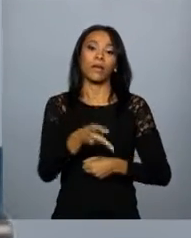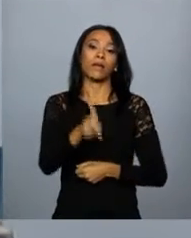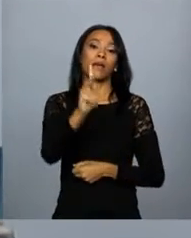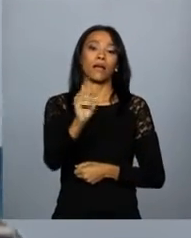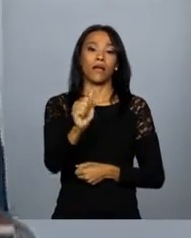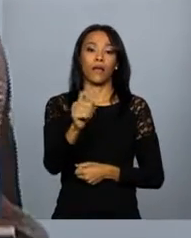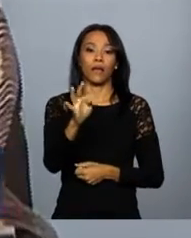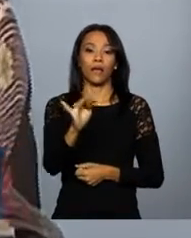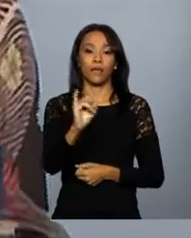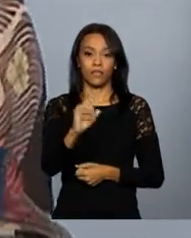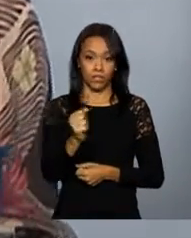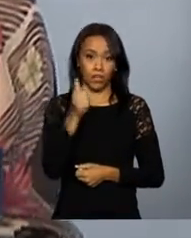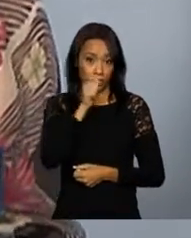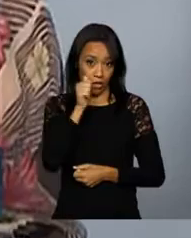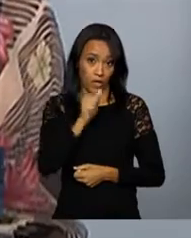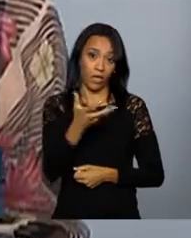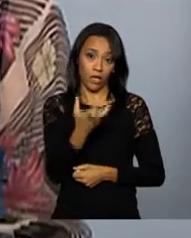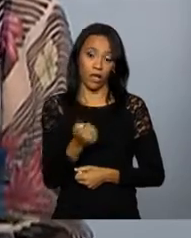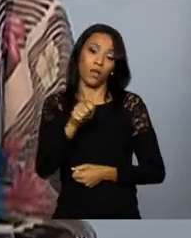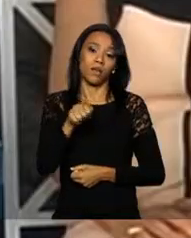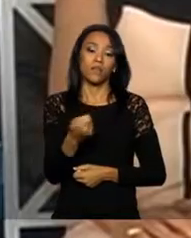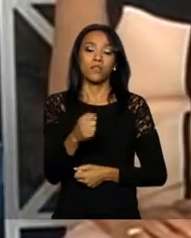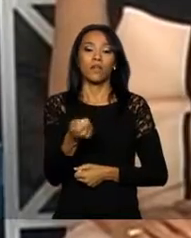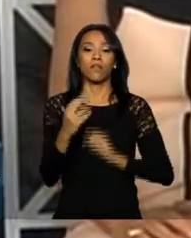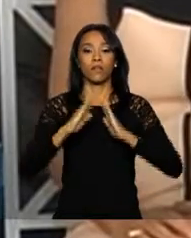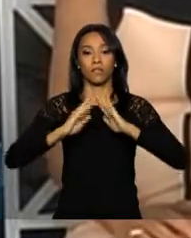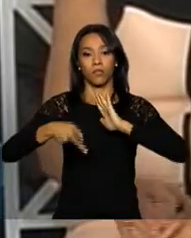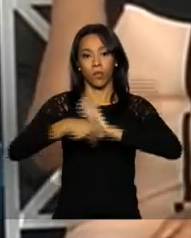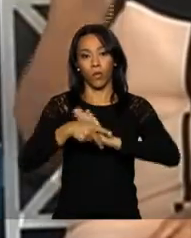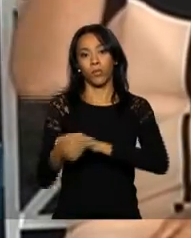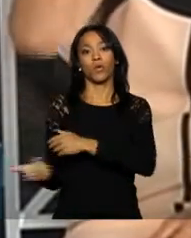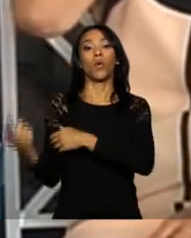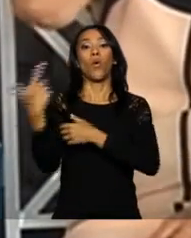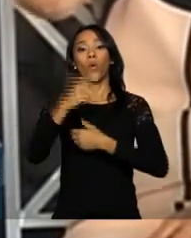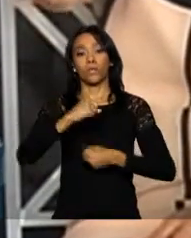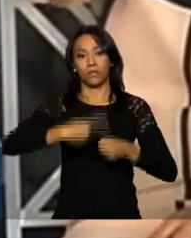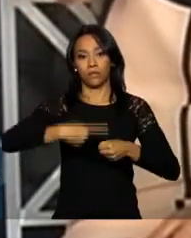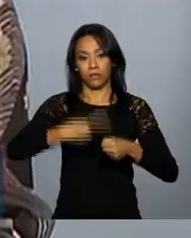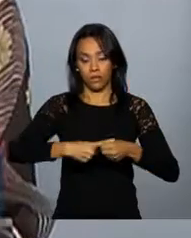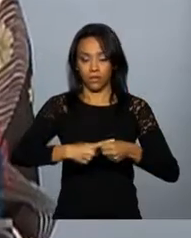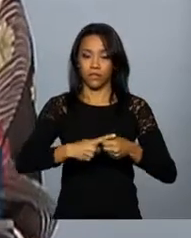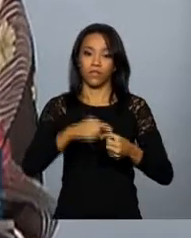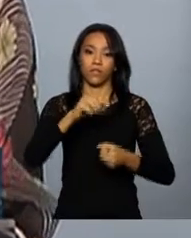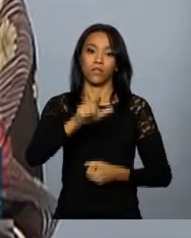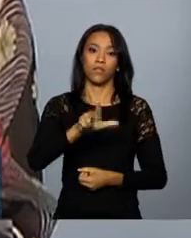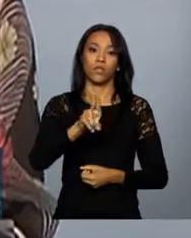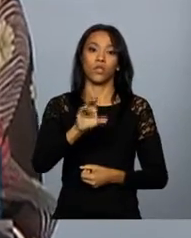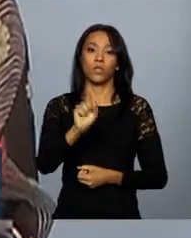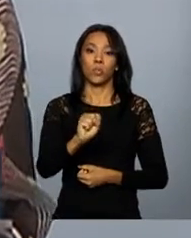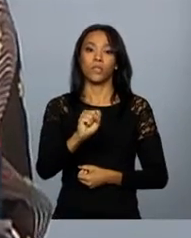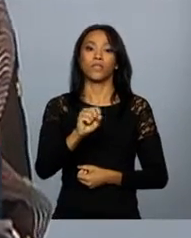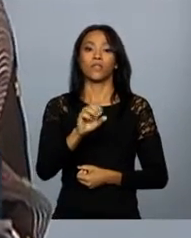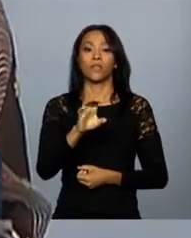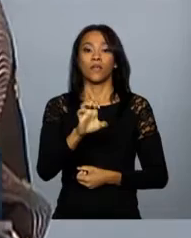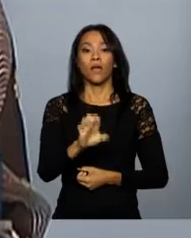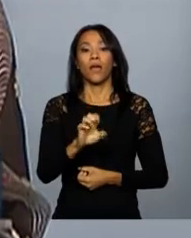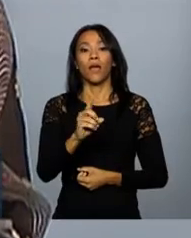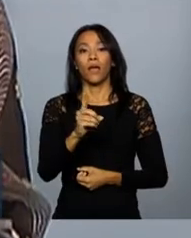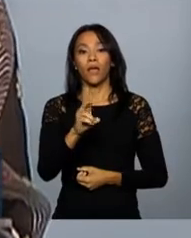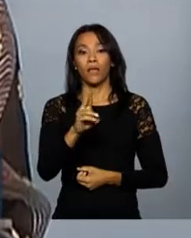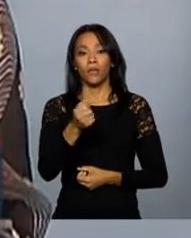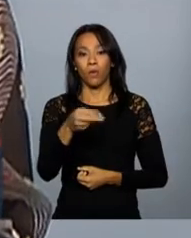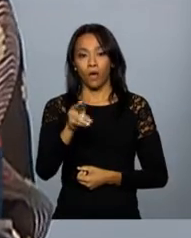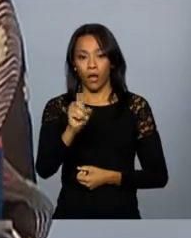Pimenta, que recebeu a chave da casa própria. E Luiz Eduardo Magalhães, eu queria cumprimentar